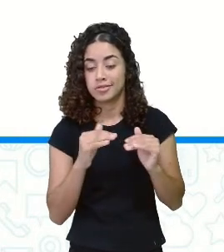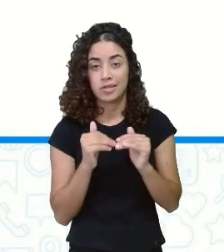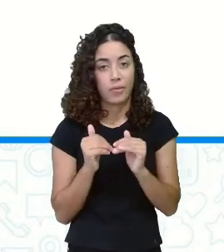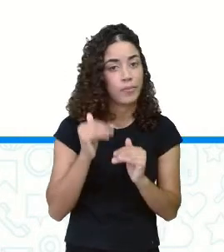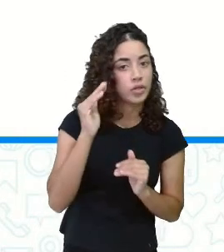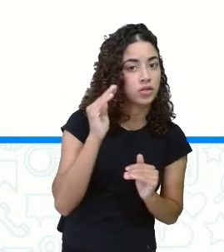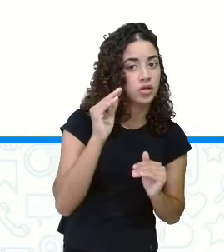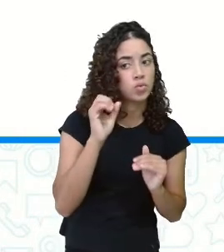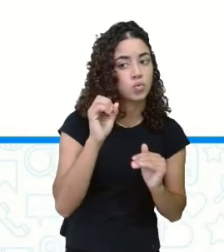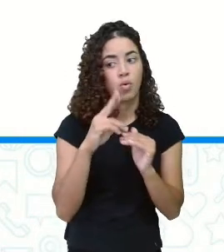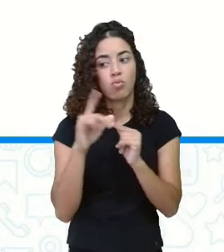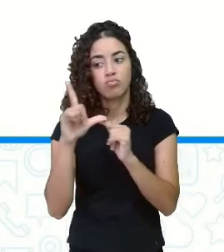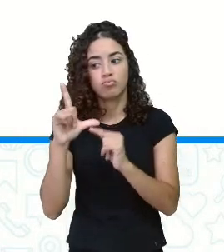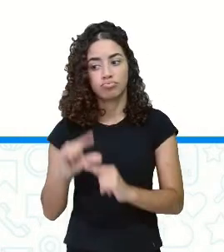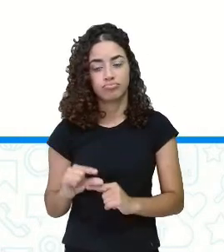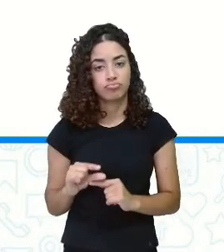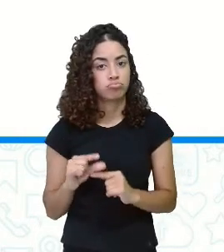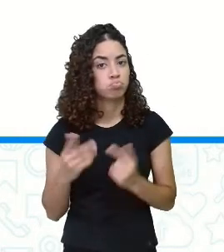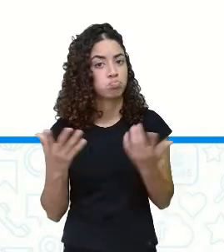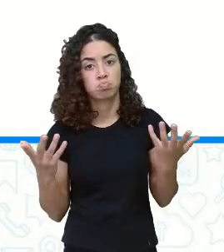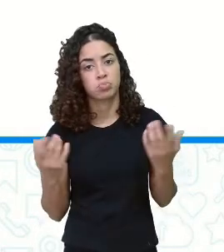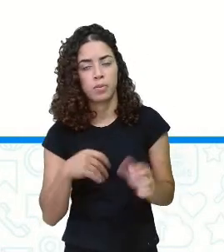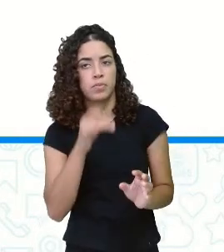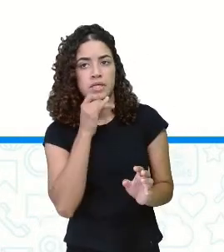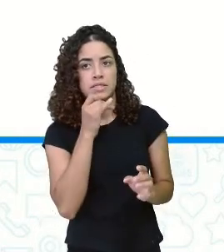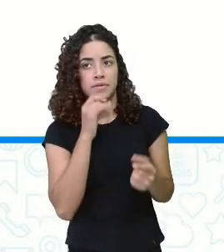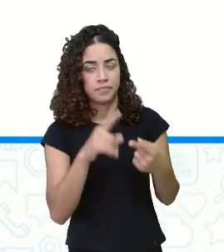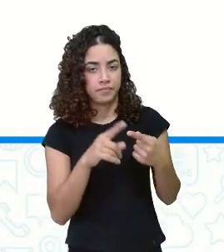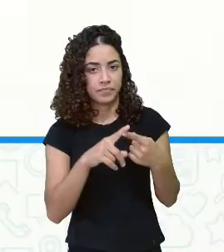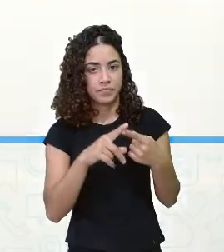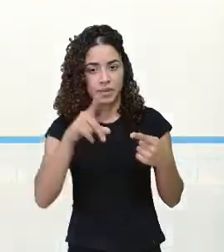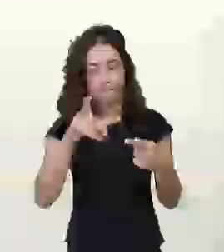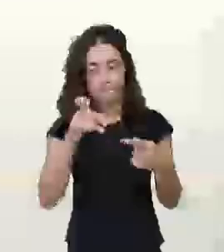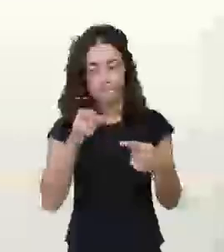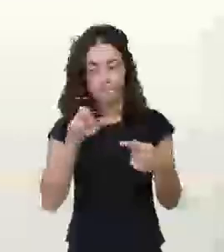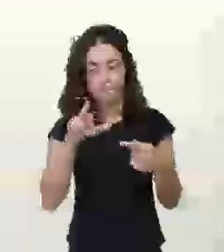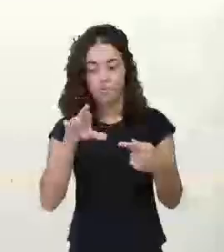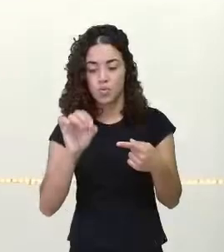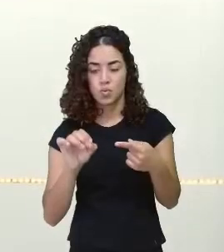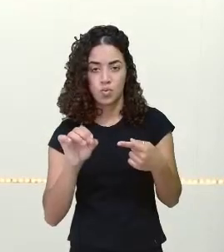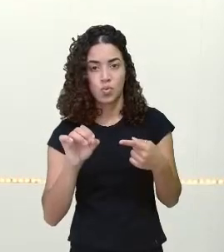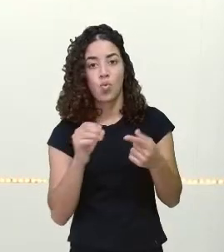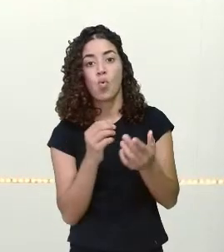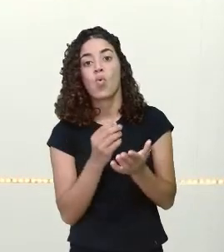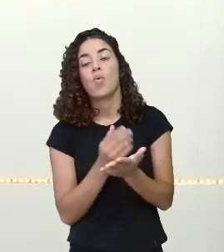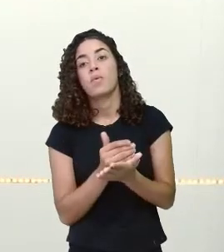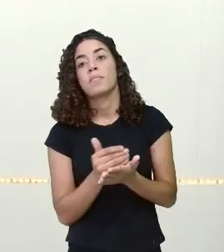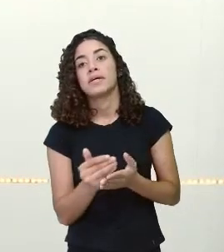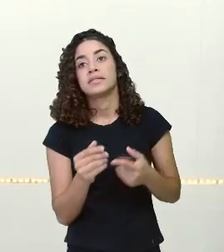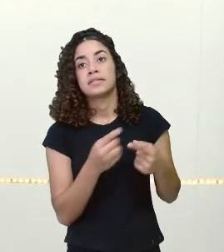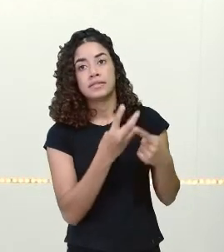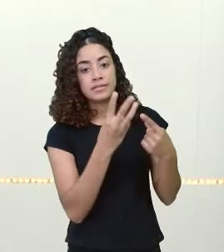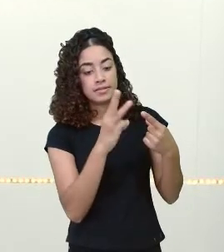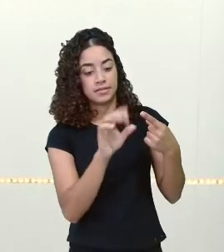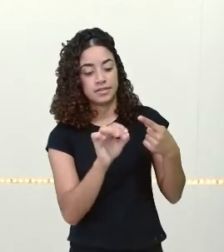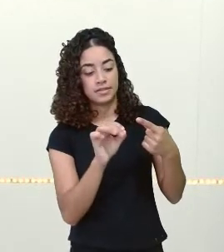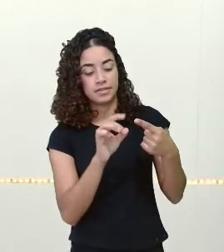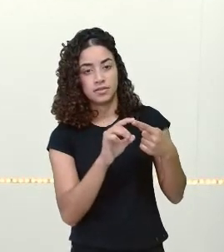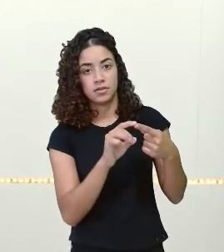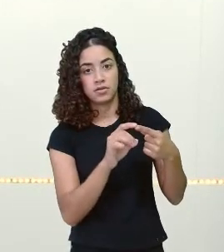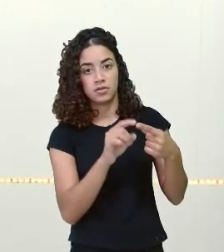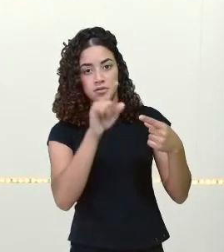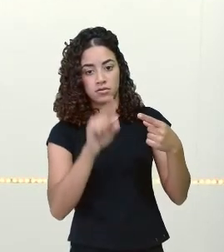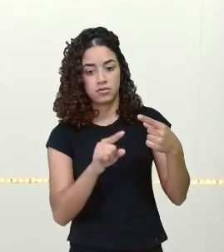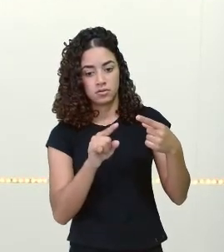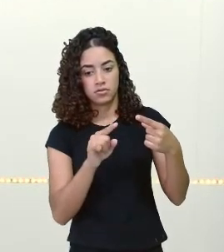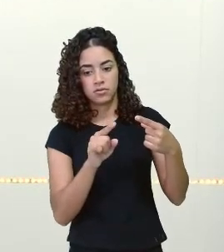aumentando, se está diminuindo. Por exemplo, em Pedro, começa em 30, depois, ó, pulou um quadrinho, veio